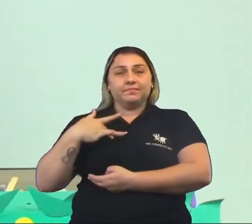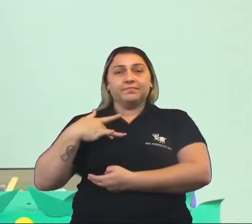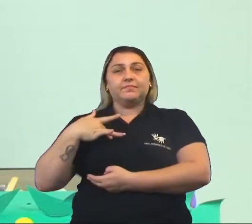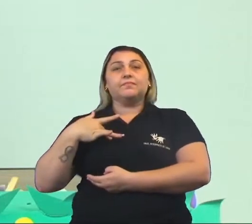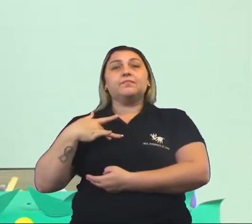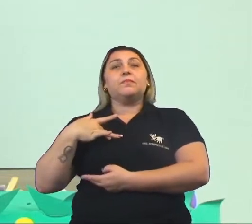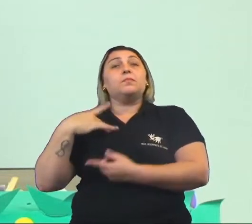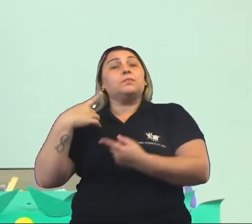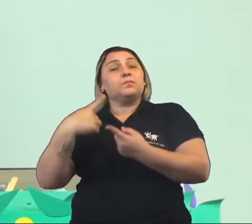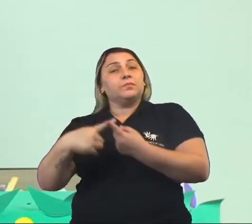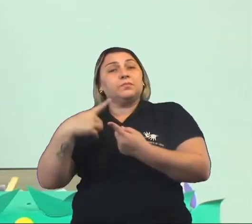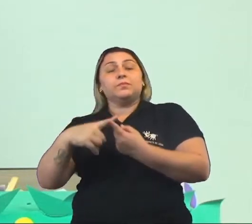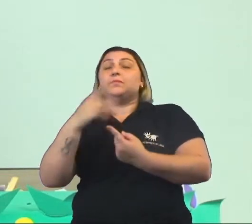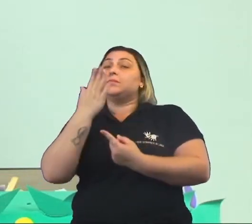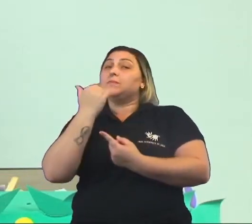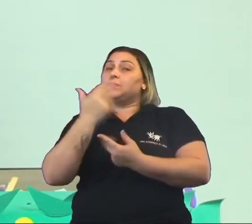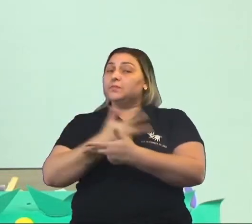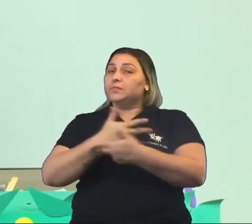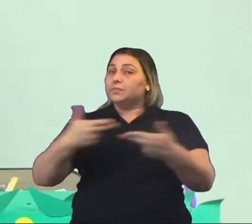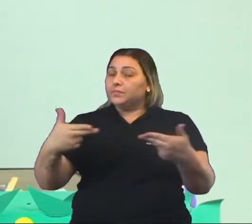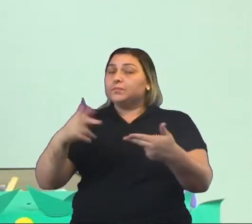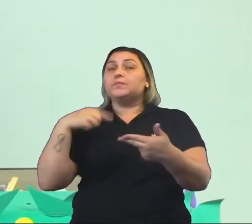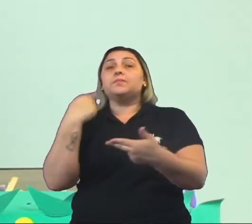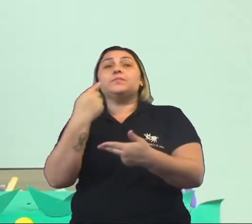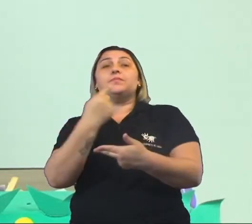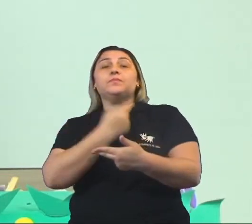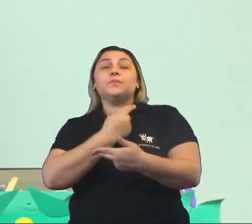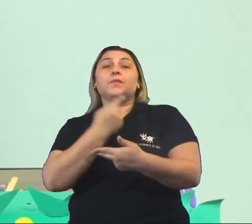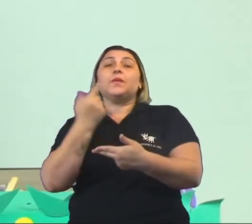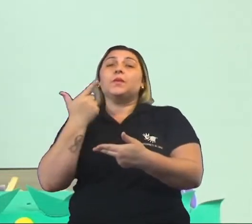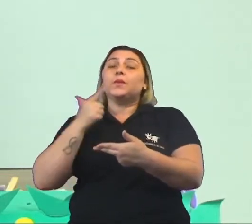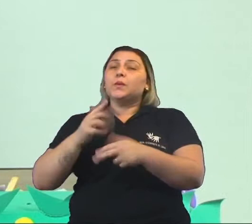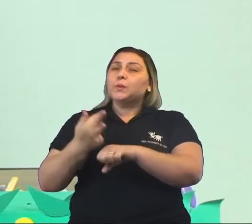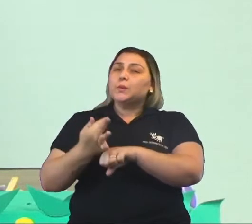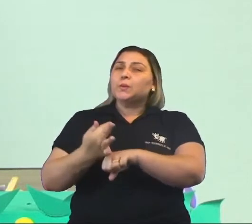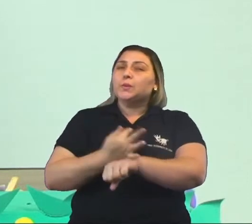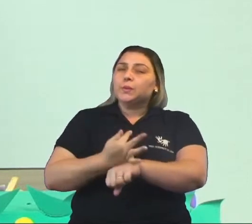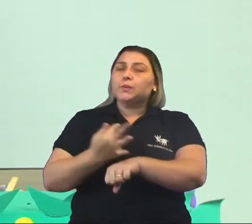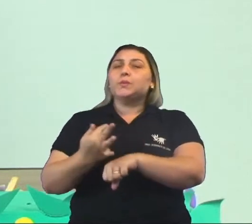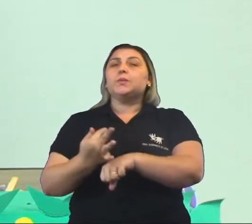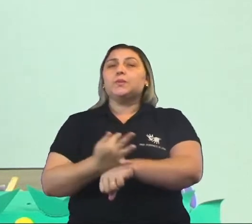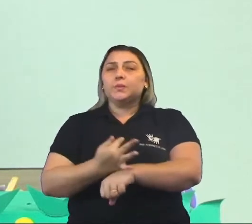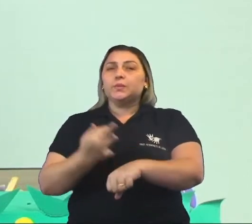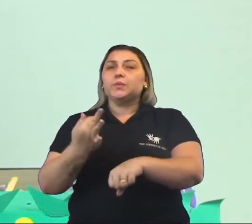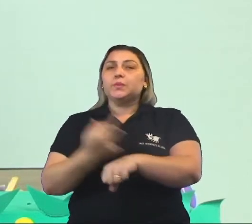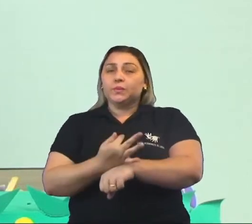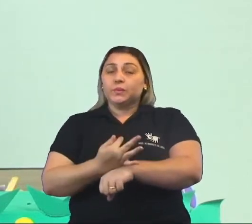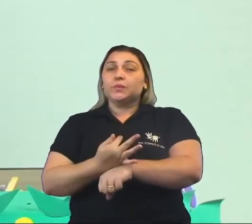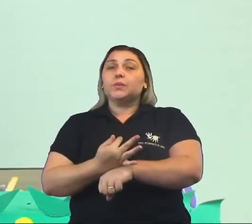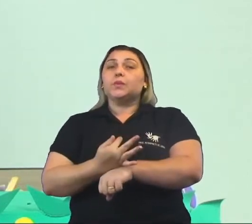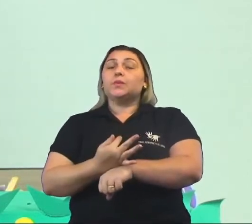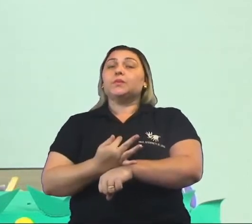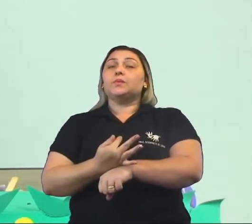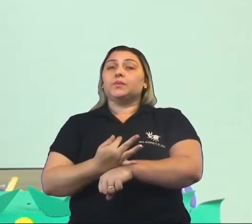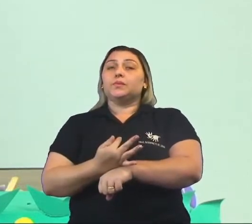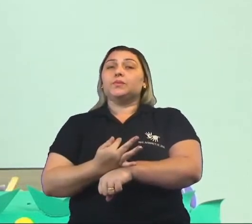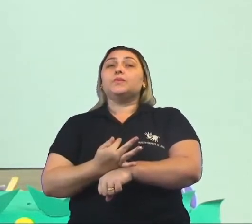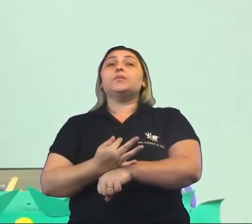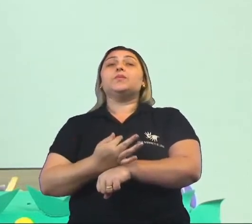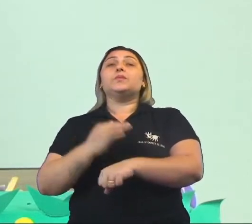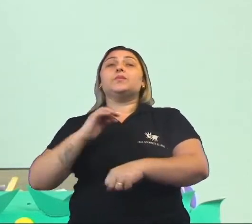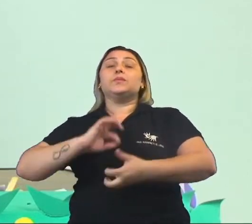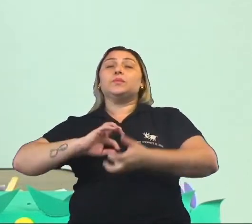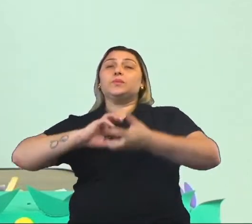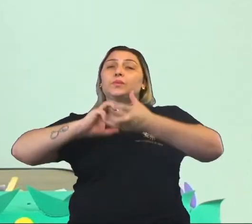pois é através da alimentação que nós vamos ganhando resistência, vamos ficar saciados e o nosso organismo